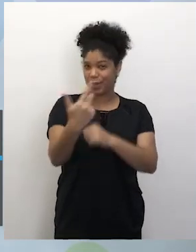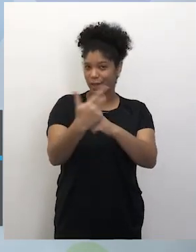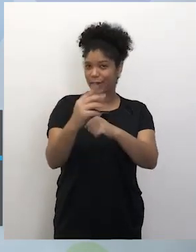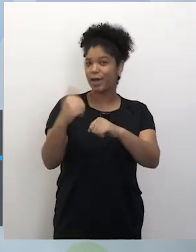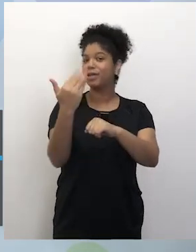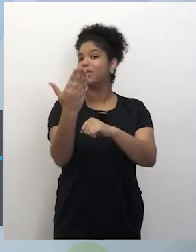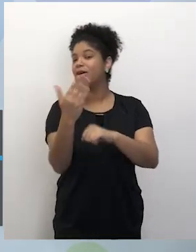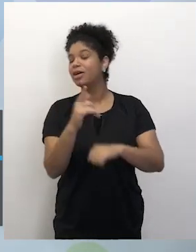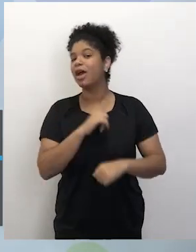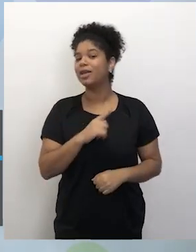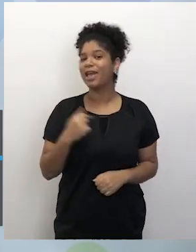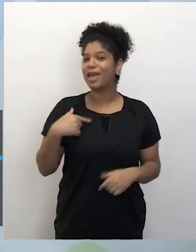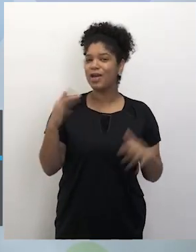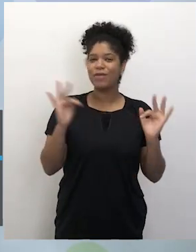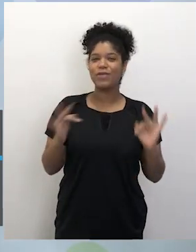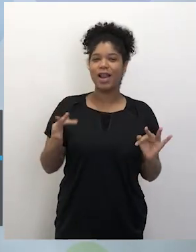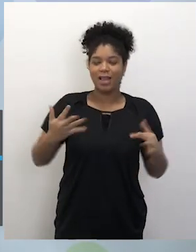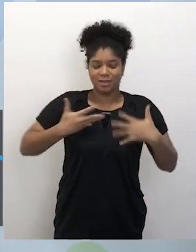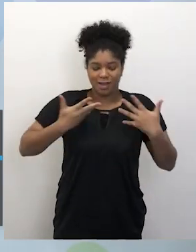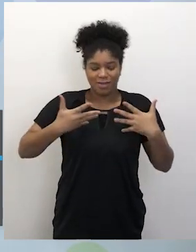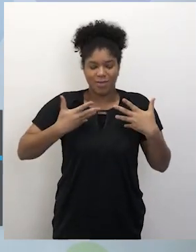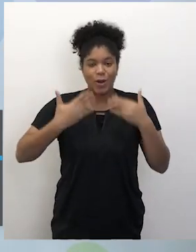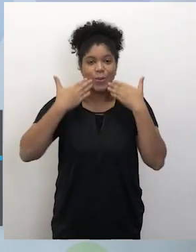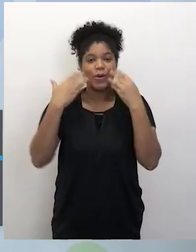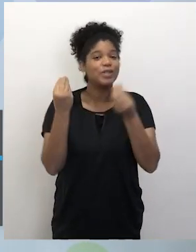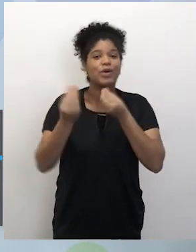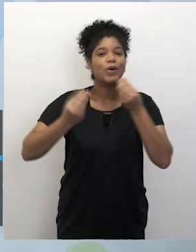eu estou feliz na dança, ou